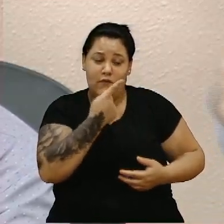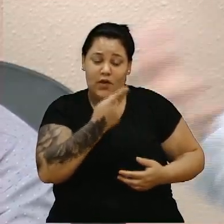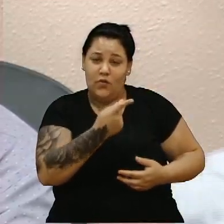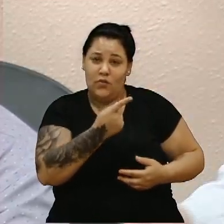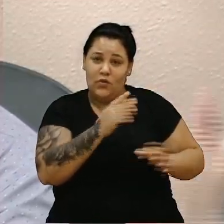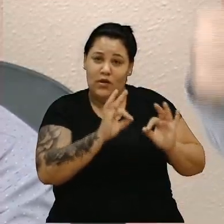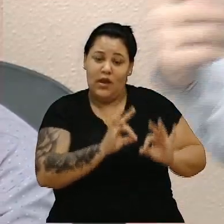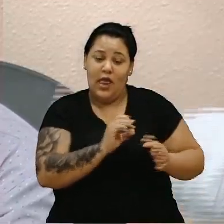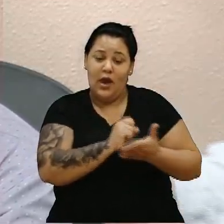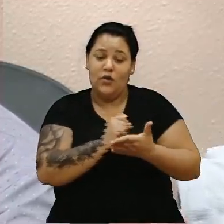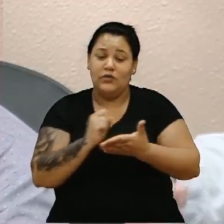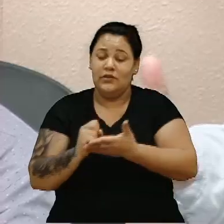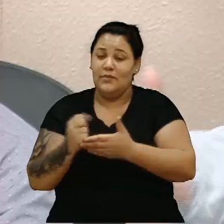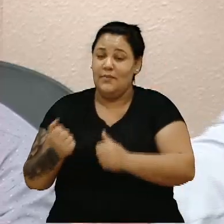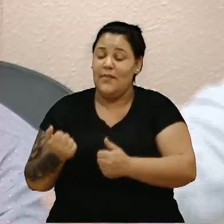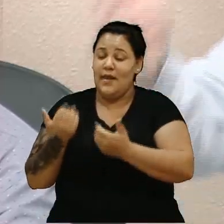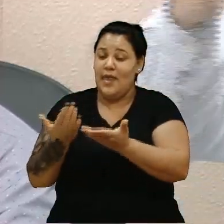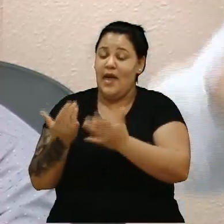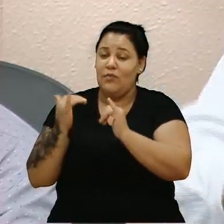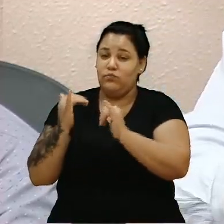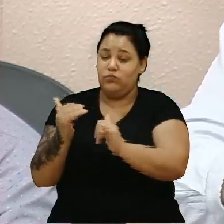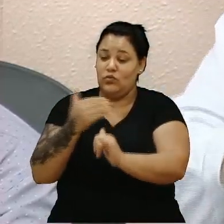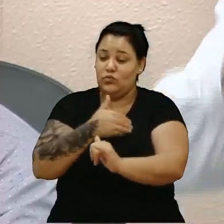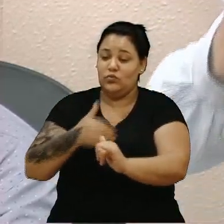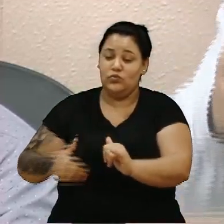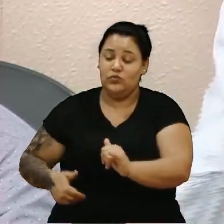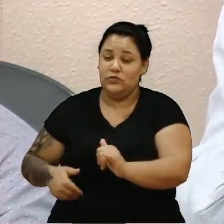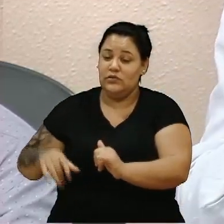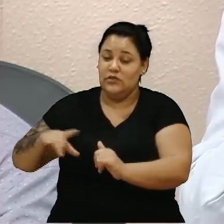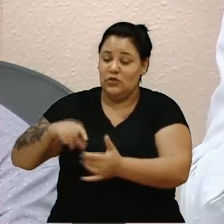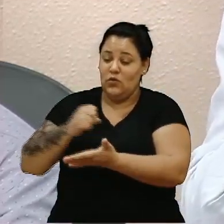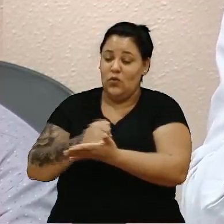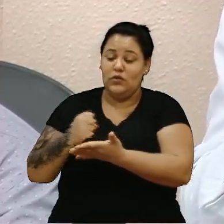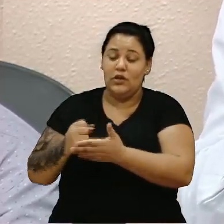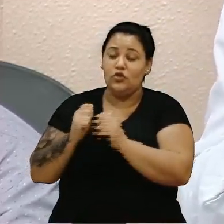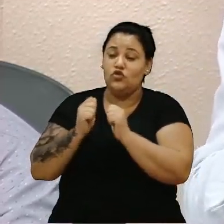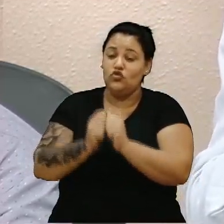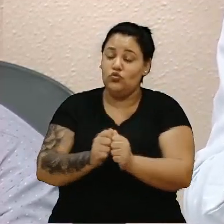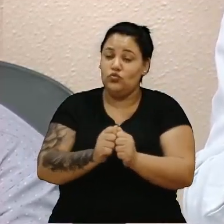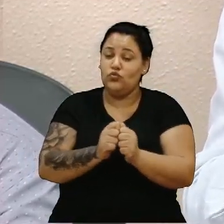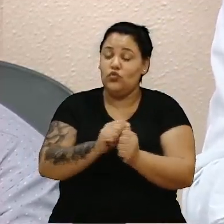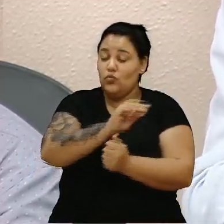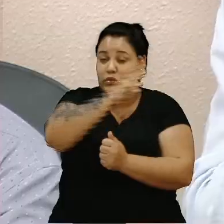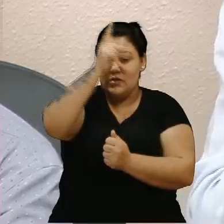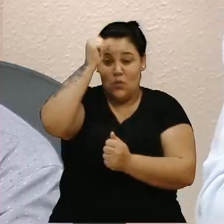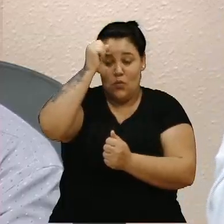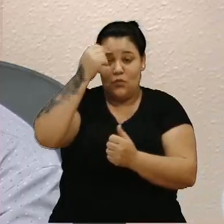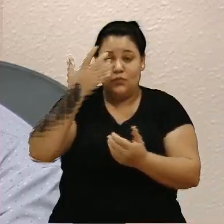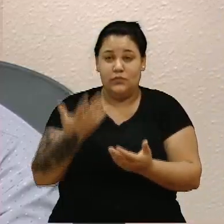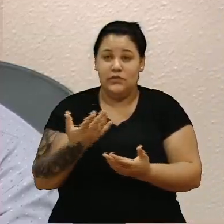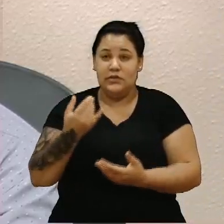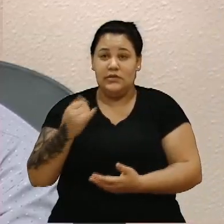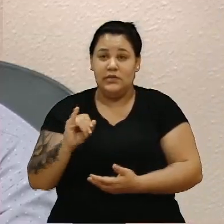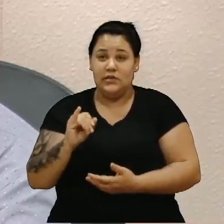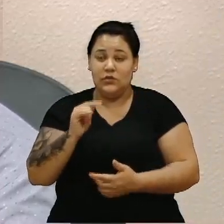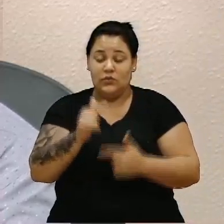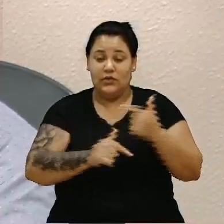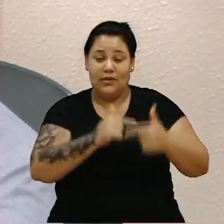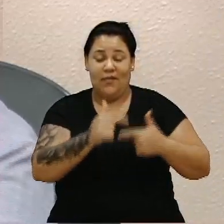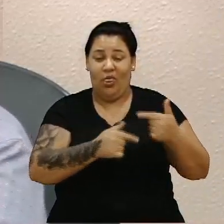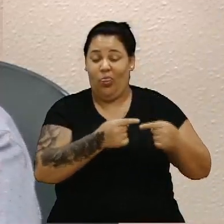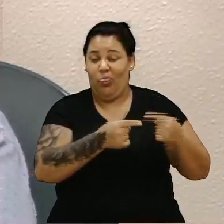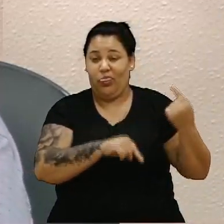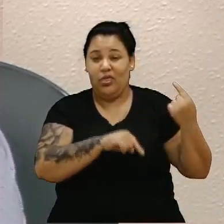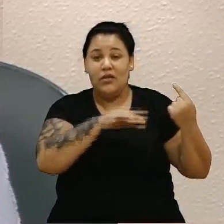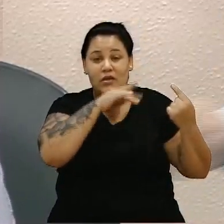é contratada para prestar um serviço público através de um contrato com o nosso município. Se o serviço público é ineficiente,